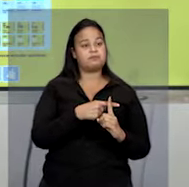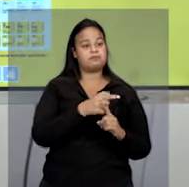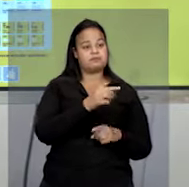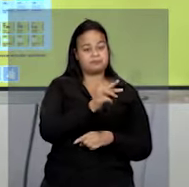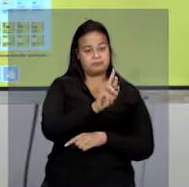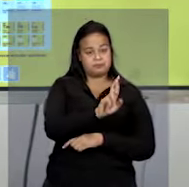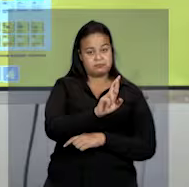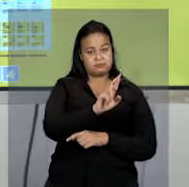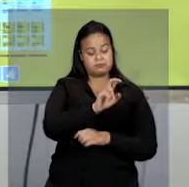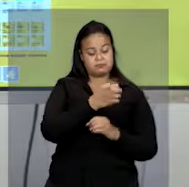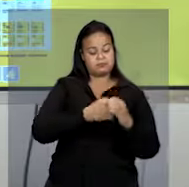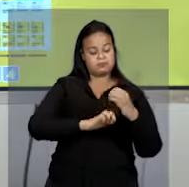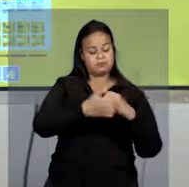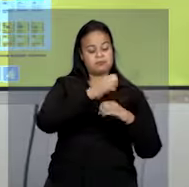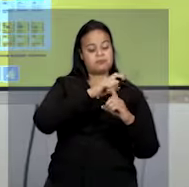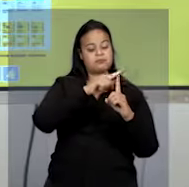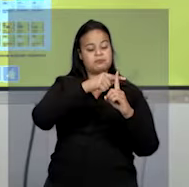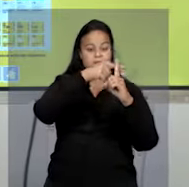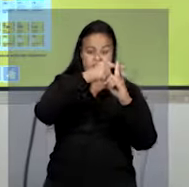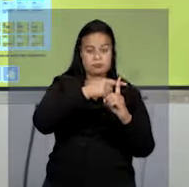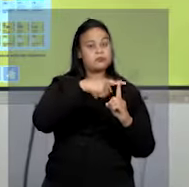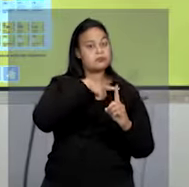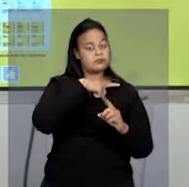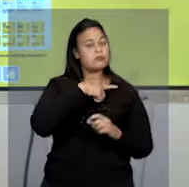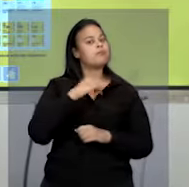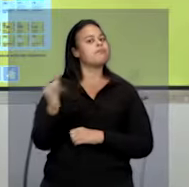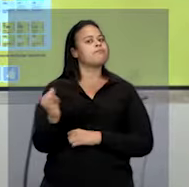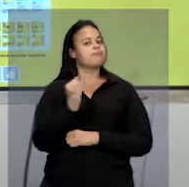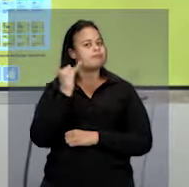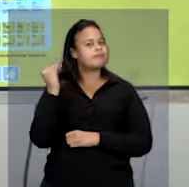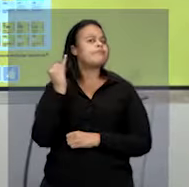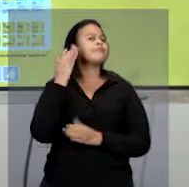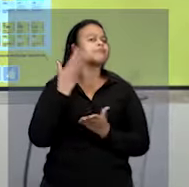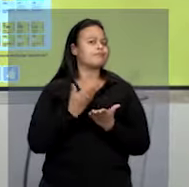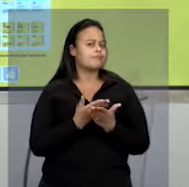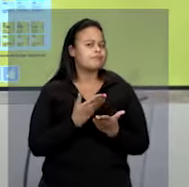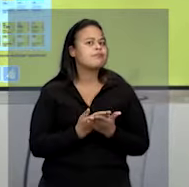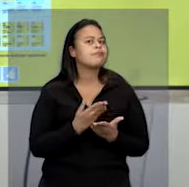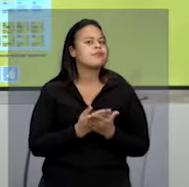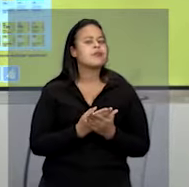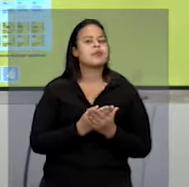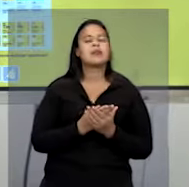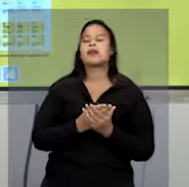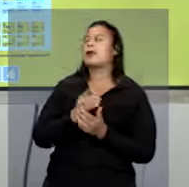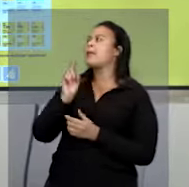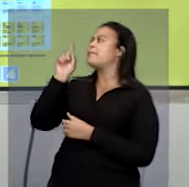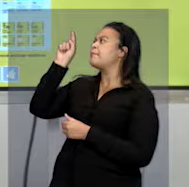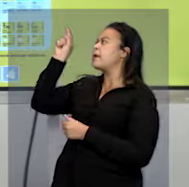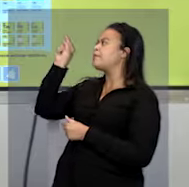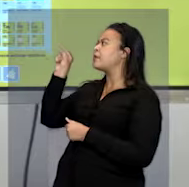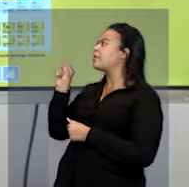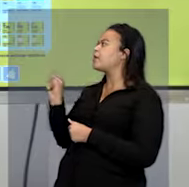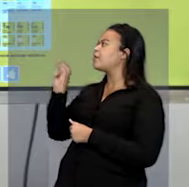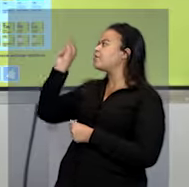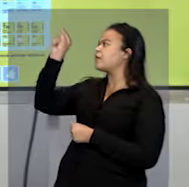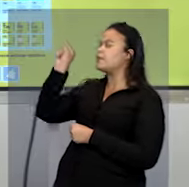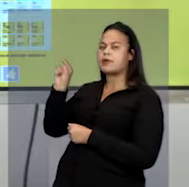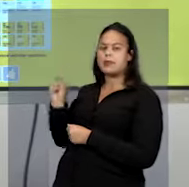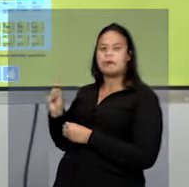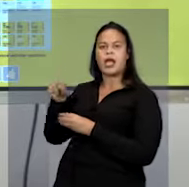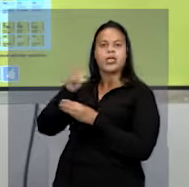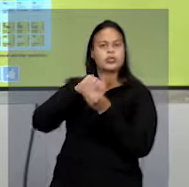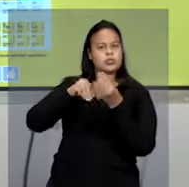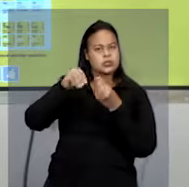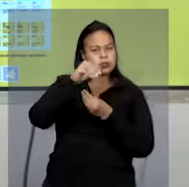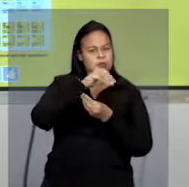eletropositivo. Isso é importante na hora que nós formos estudar a polaridade das substâncias,